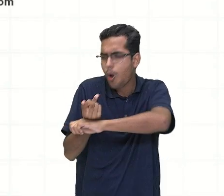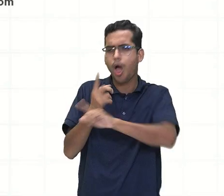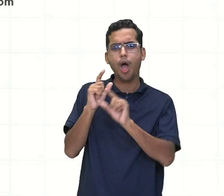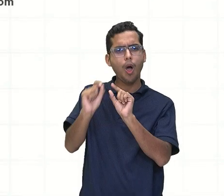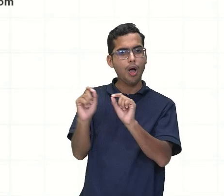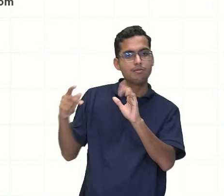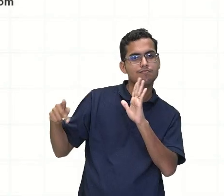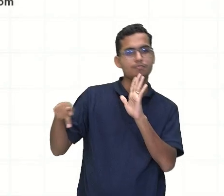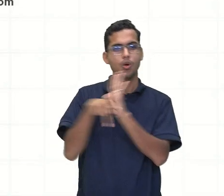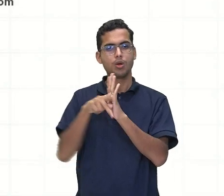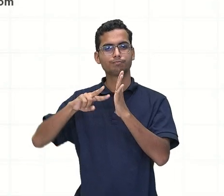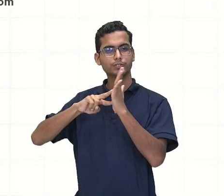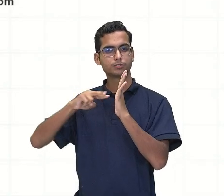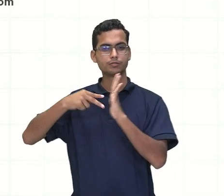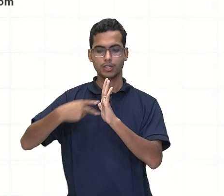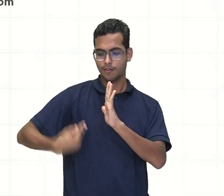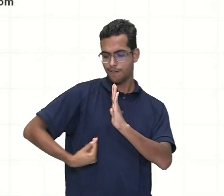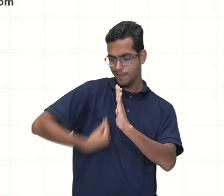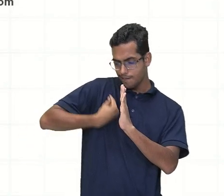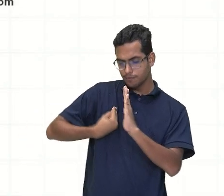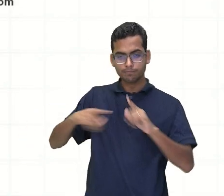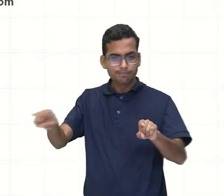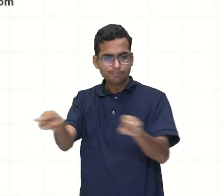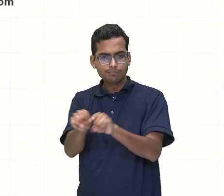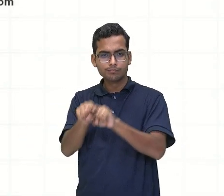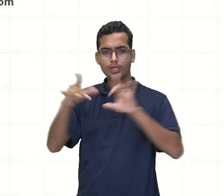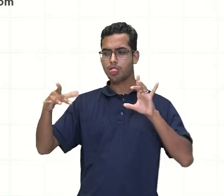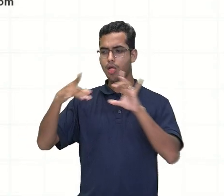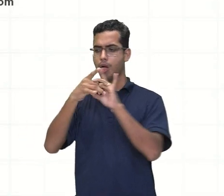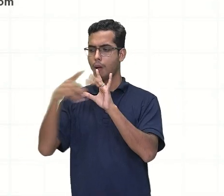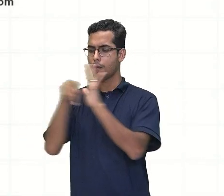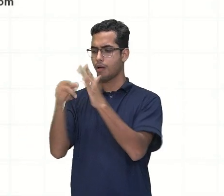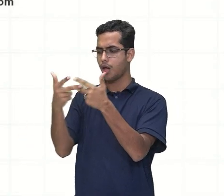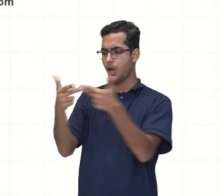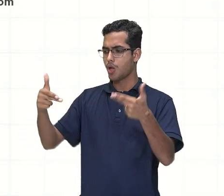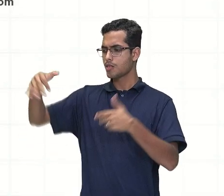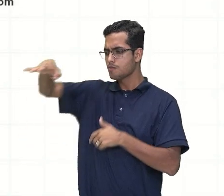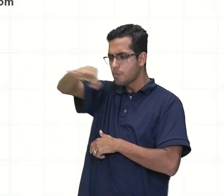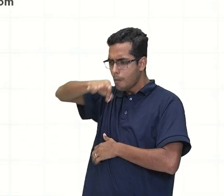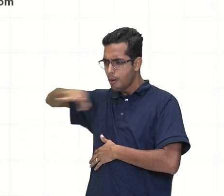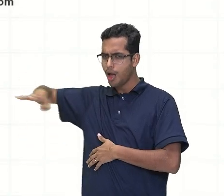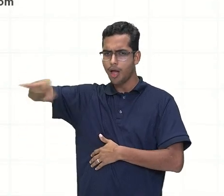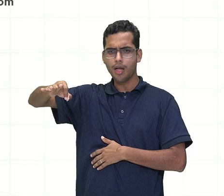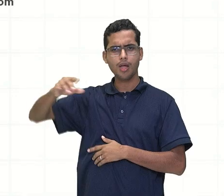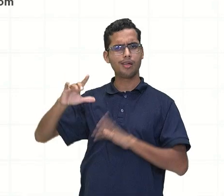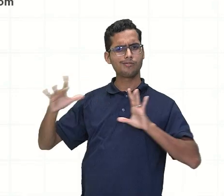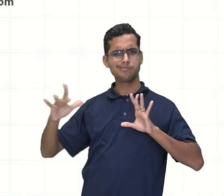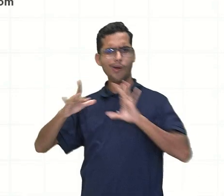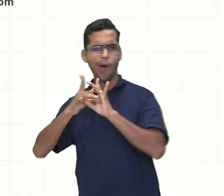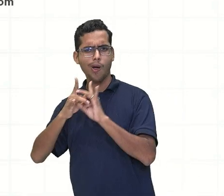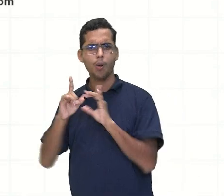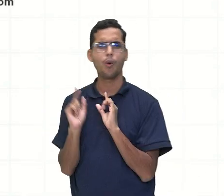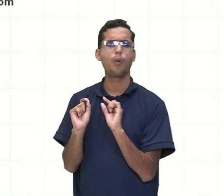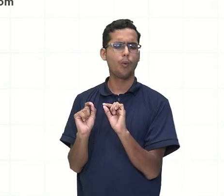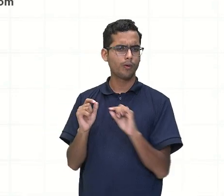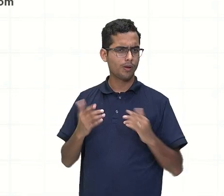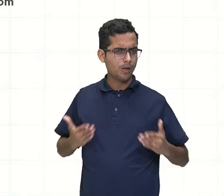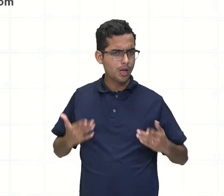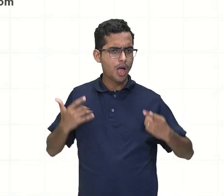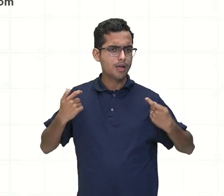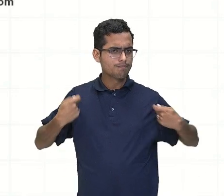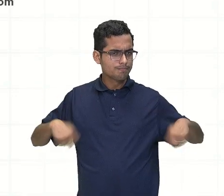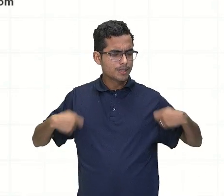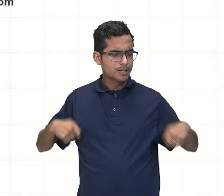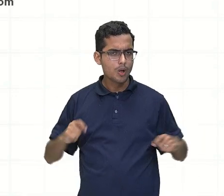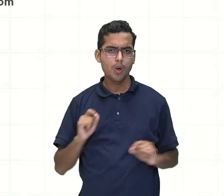essa conexão com o sagrado. Mas é interessante que essa conexão, ela